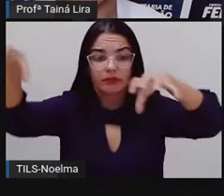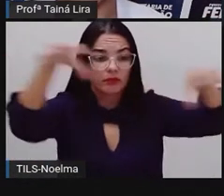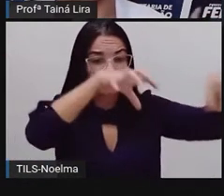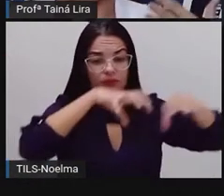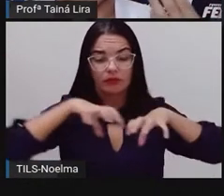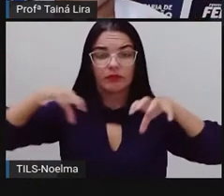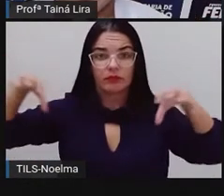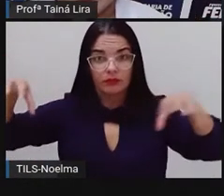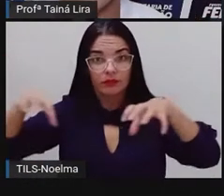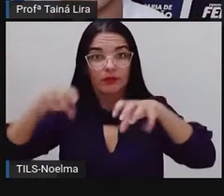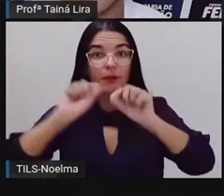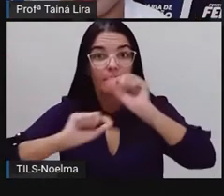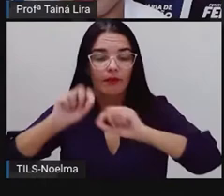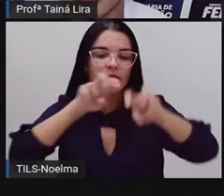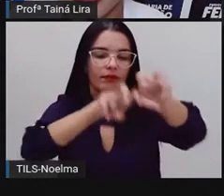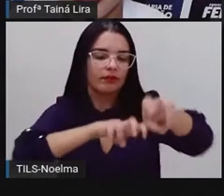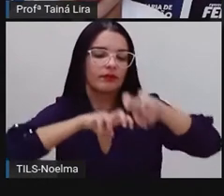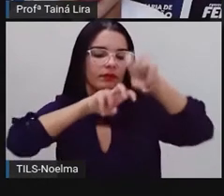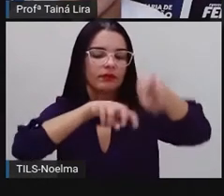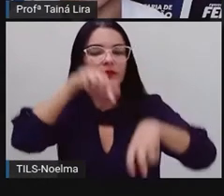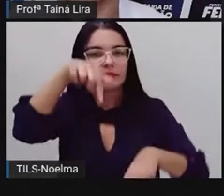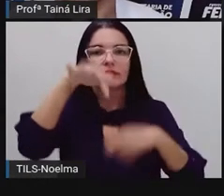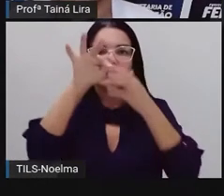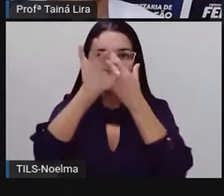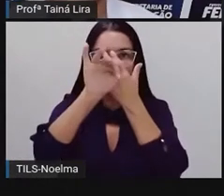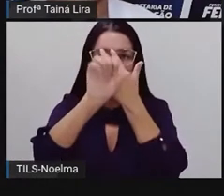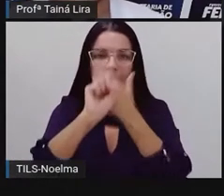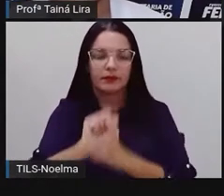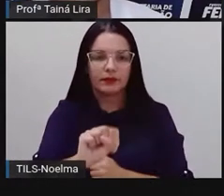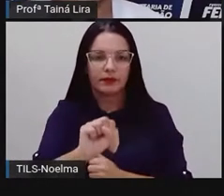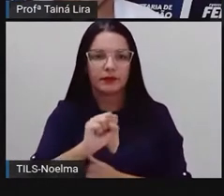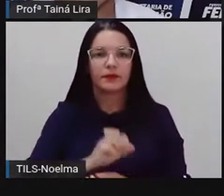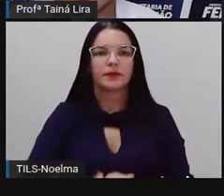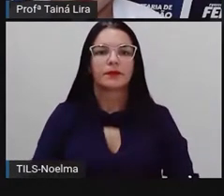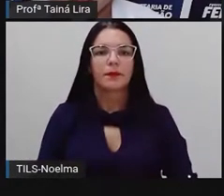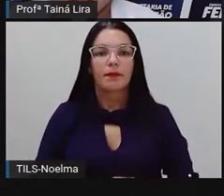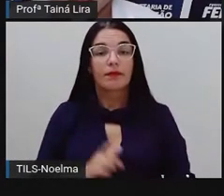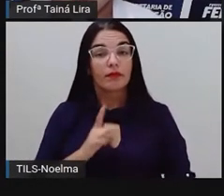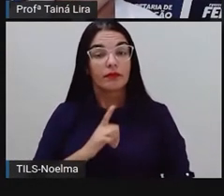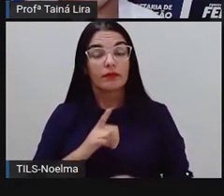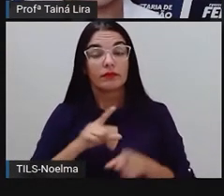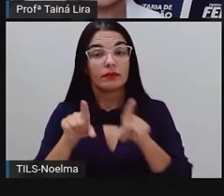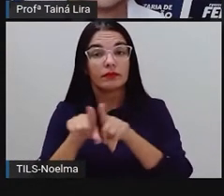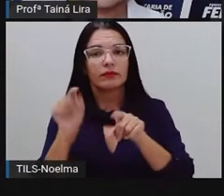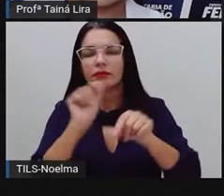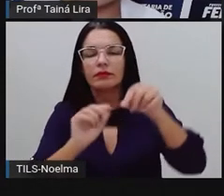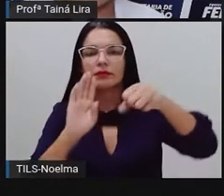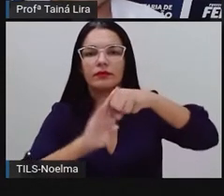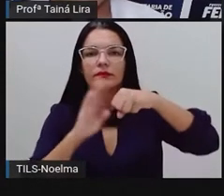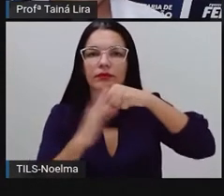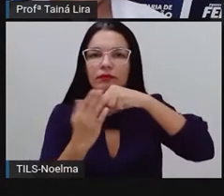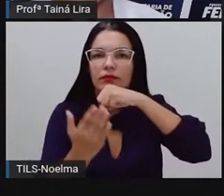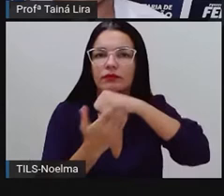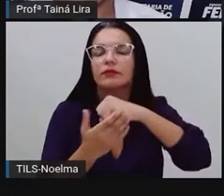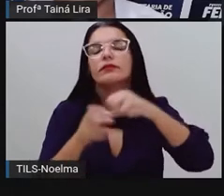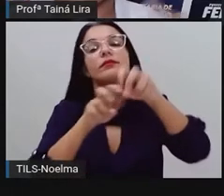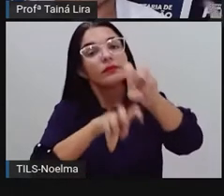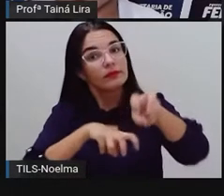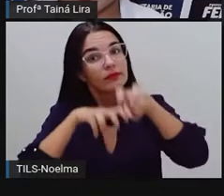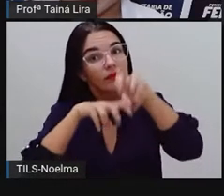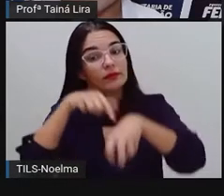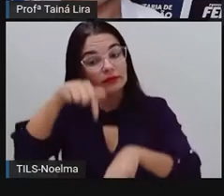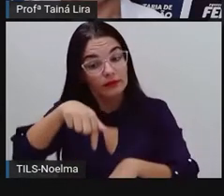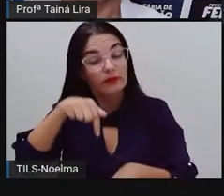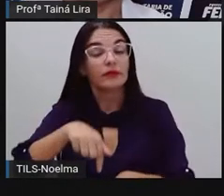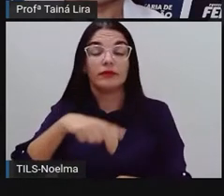também temos bairros rurais aqui em Feira de Santana é nós já discutimos isso também na aula né de